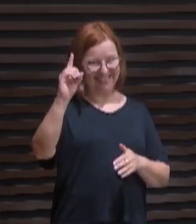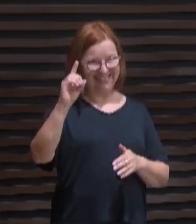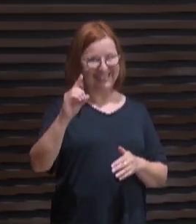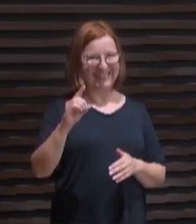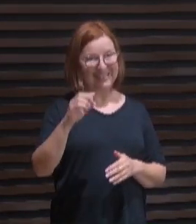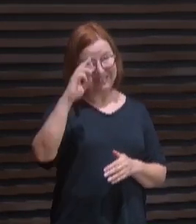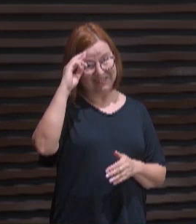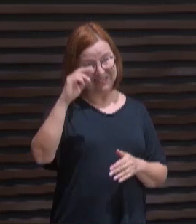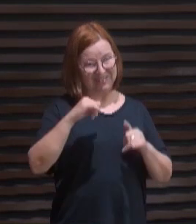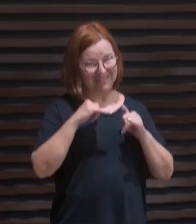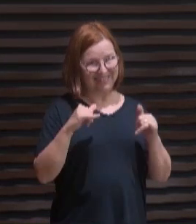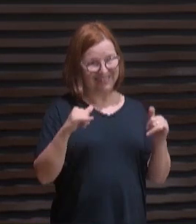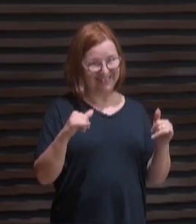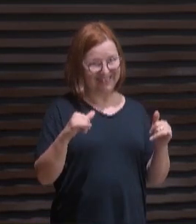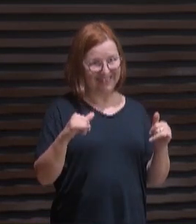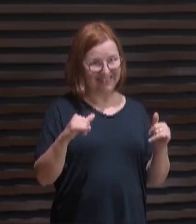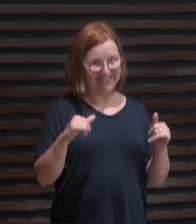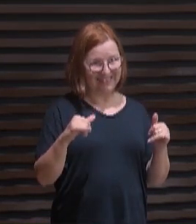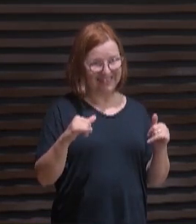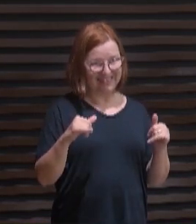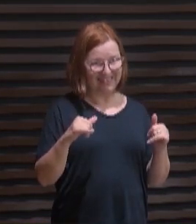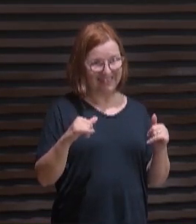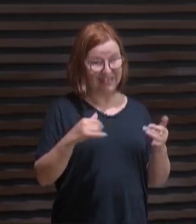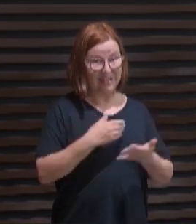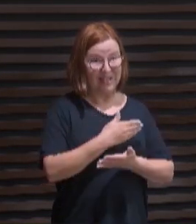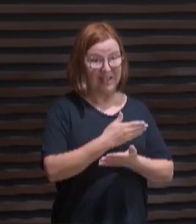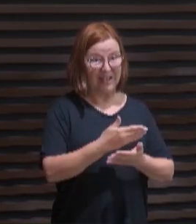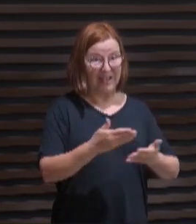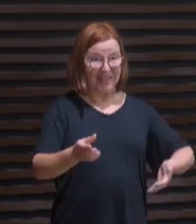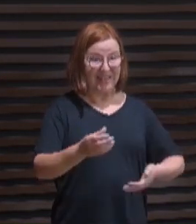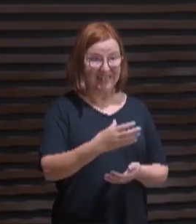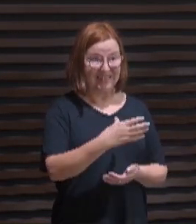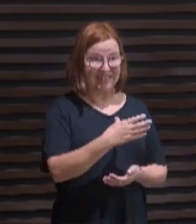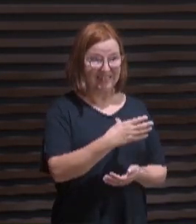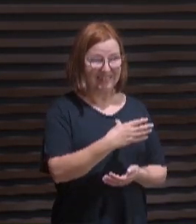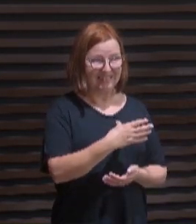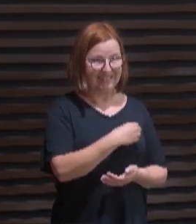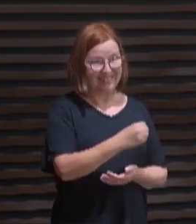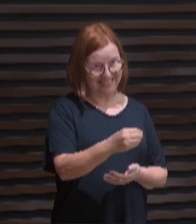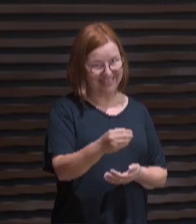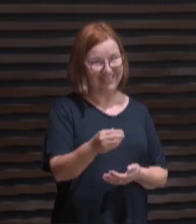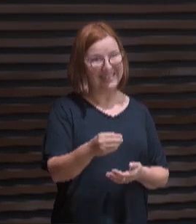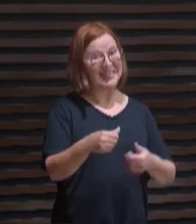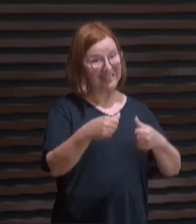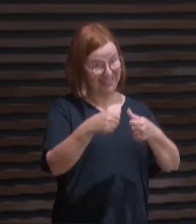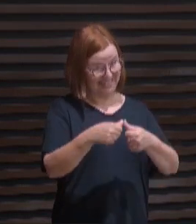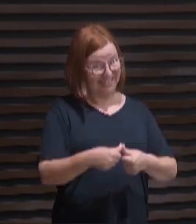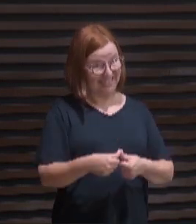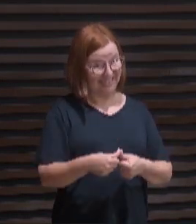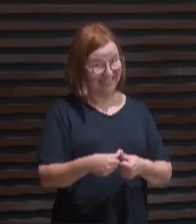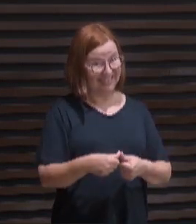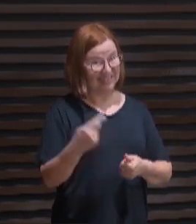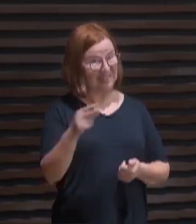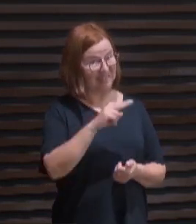de estar a vossa posteridade e o vosso nome. Olha só aqui o